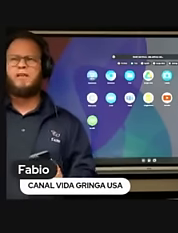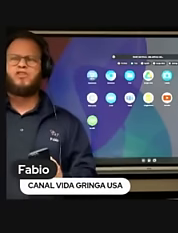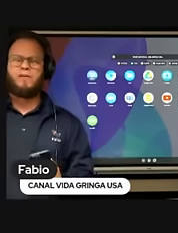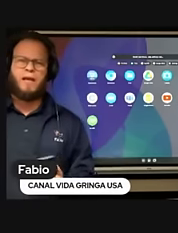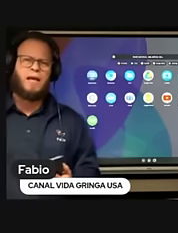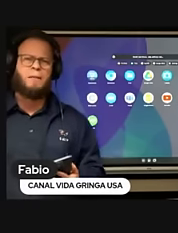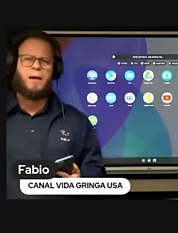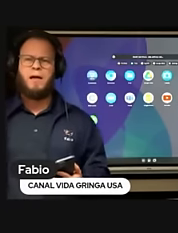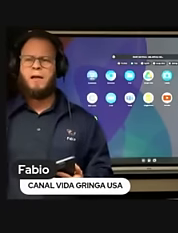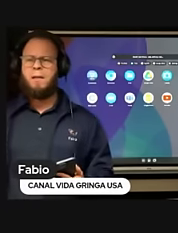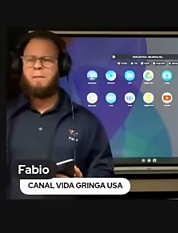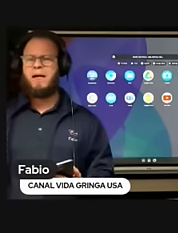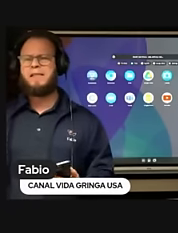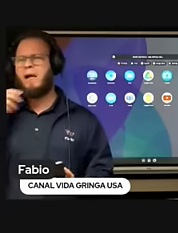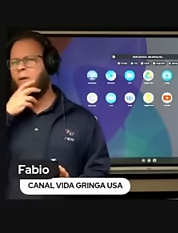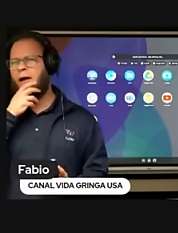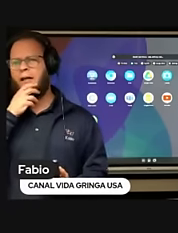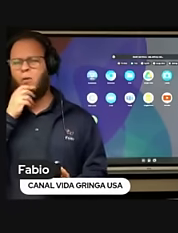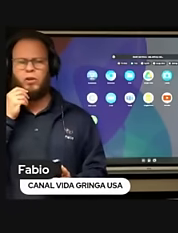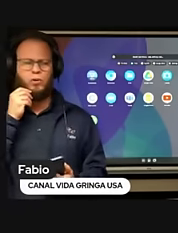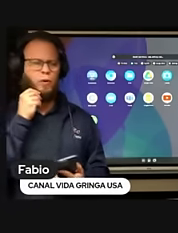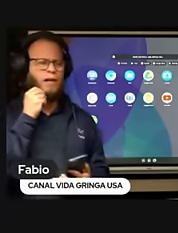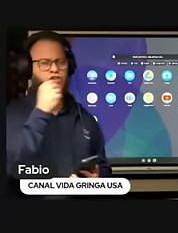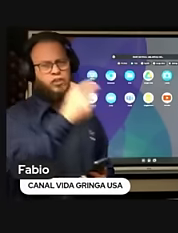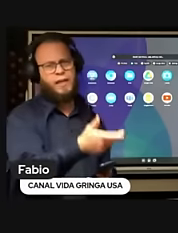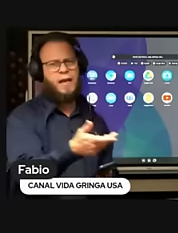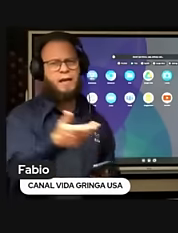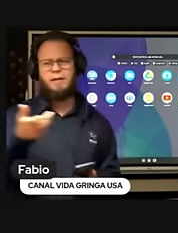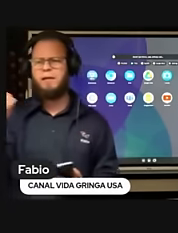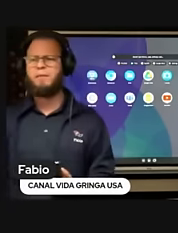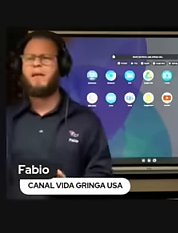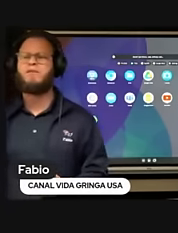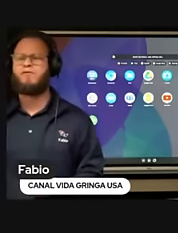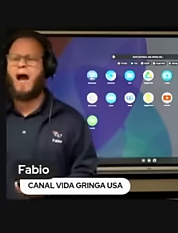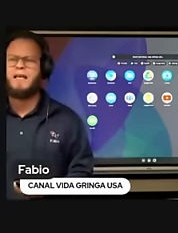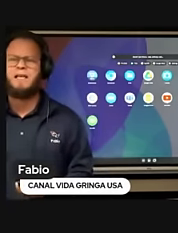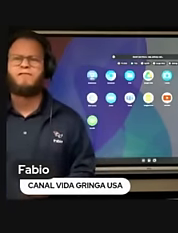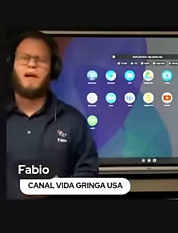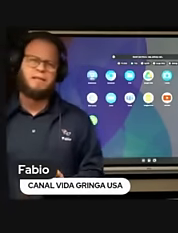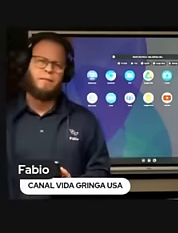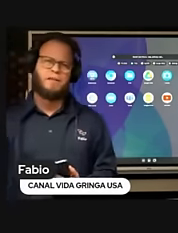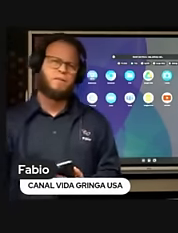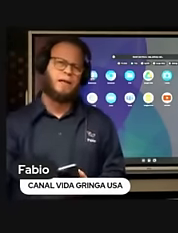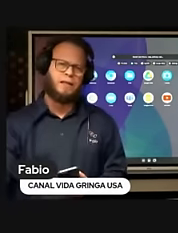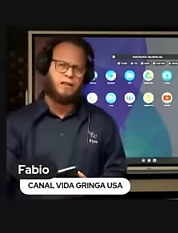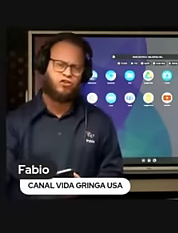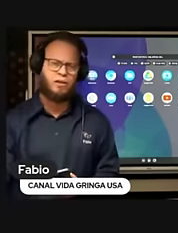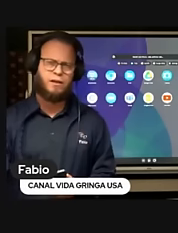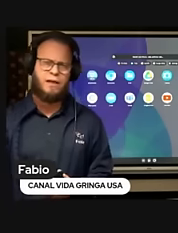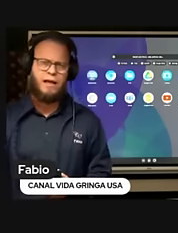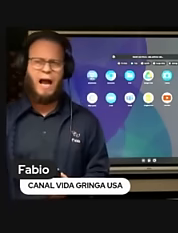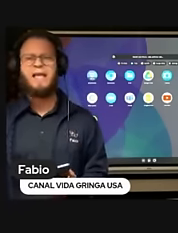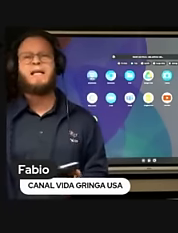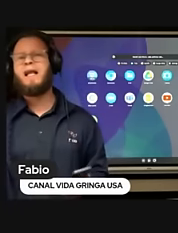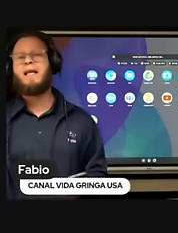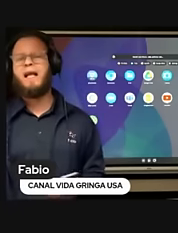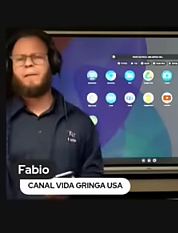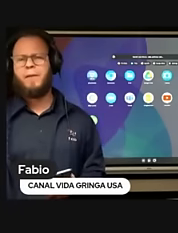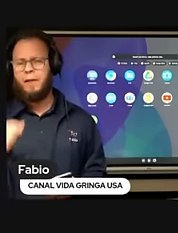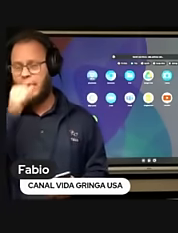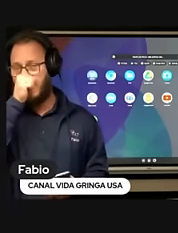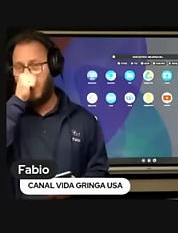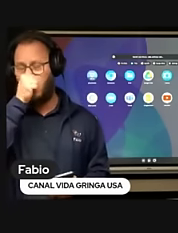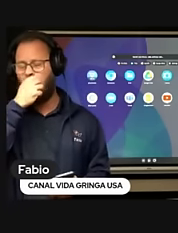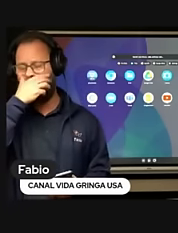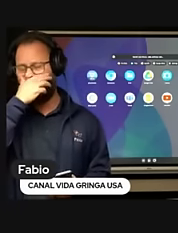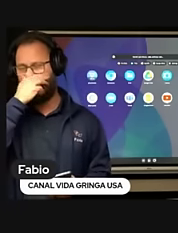duper extrema. Mas e agora, quando a esquerda também vai e faz a mesma crítica? Aí quem é?